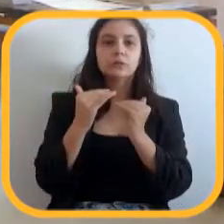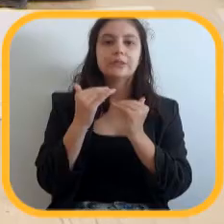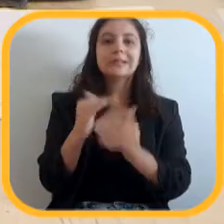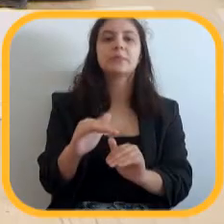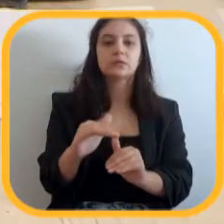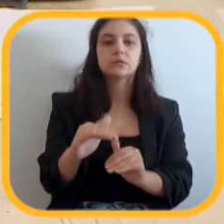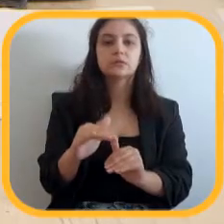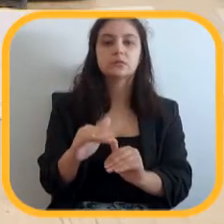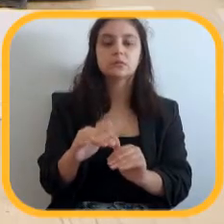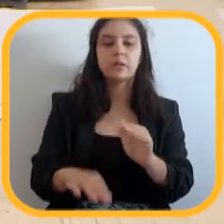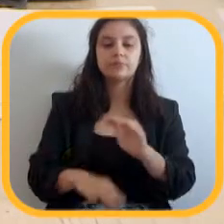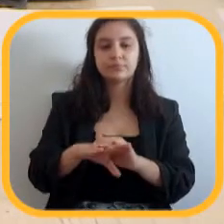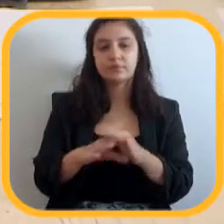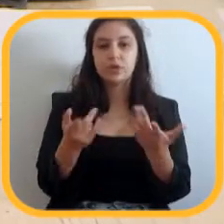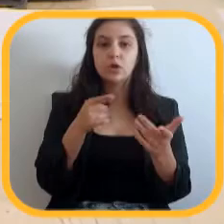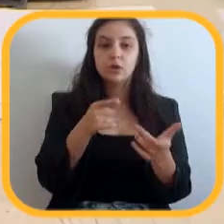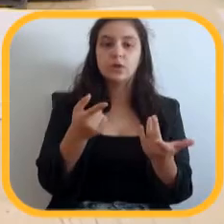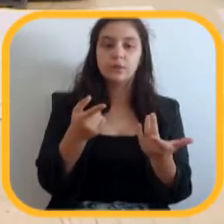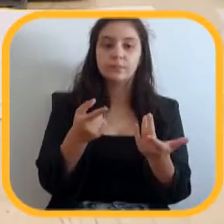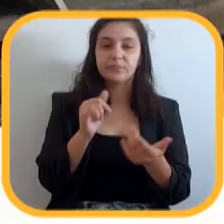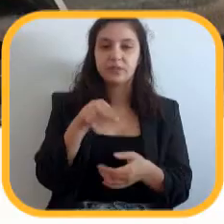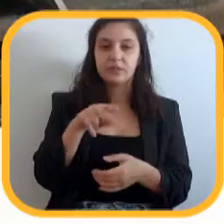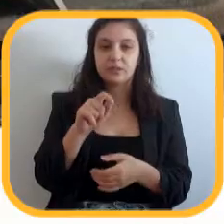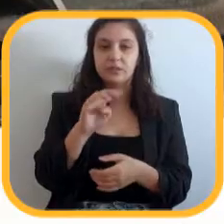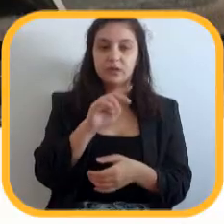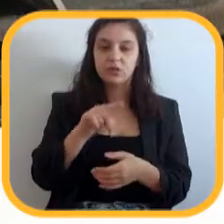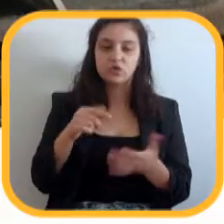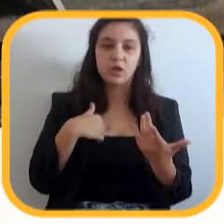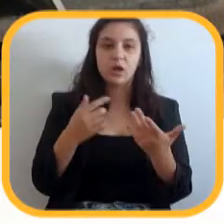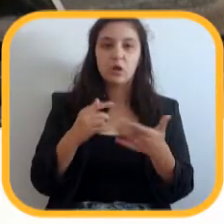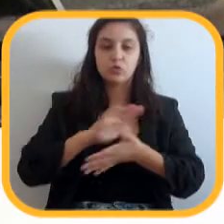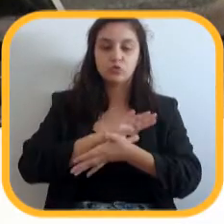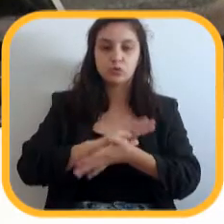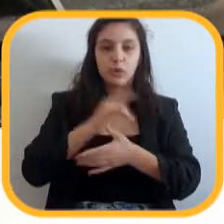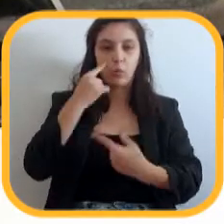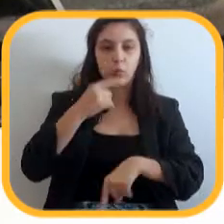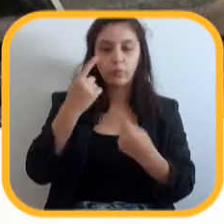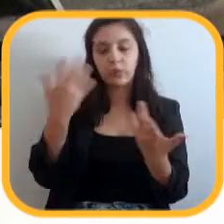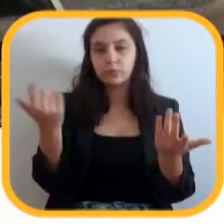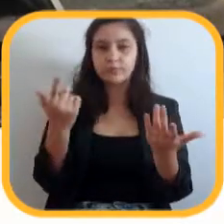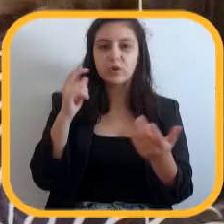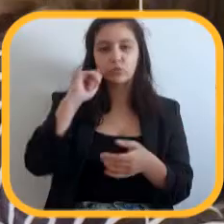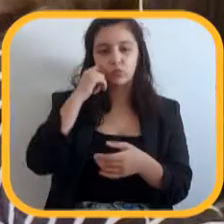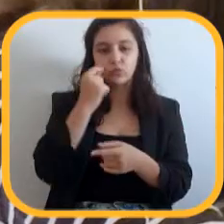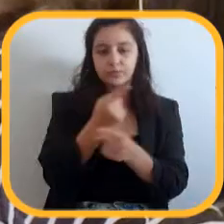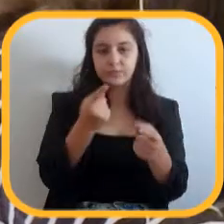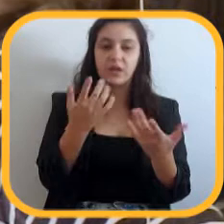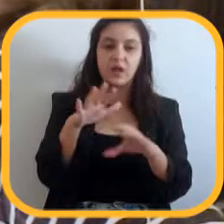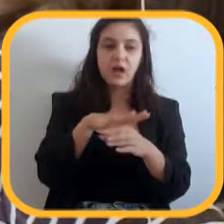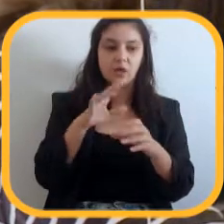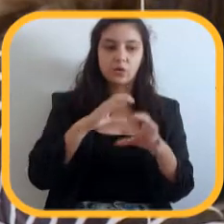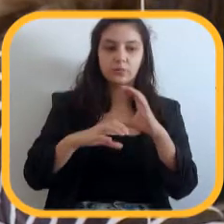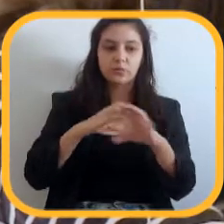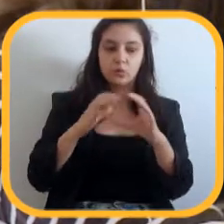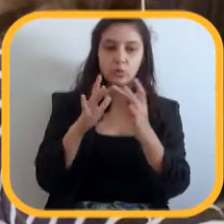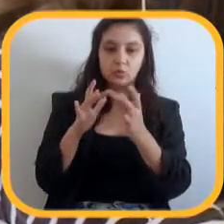quando é que estão a pisar a linha vermelha. Inês Chaissa, jornalista no Público, confrontou-se desde cedo com as exigências do jornalismo. Para os que trabalham na